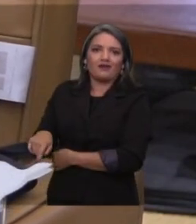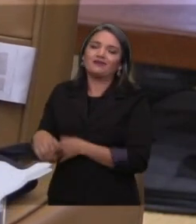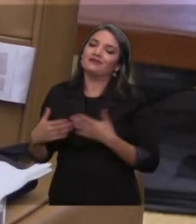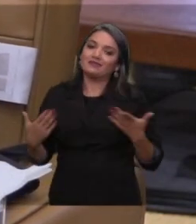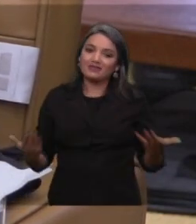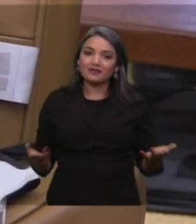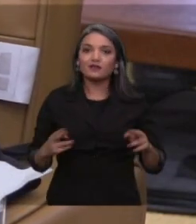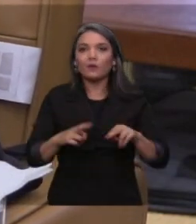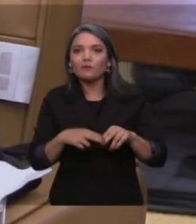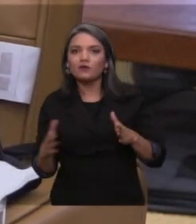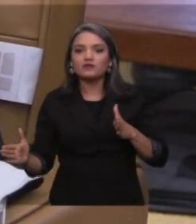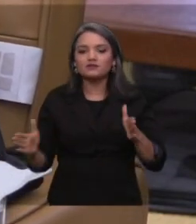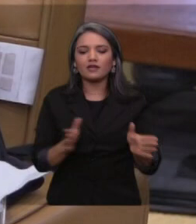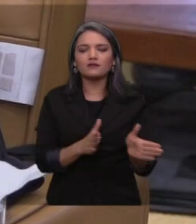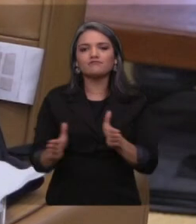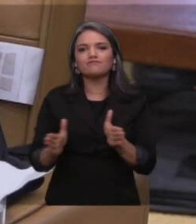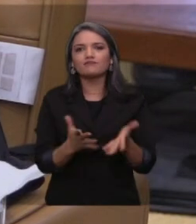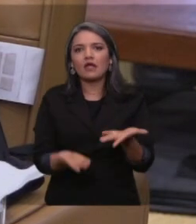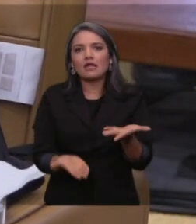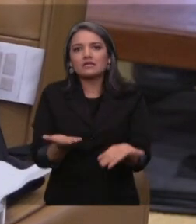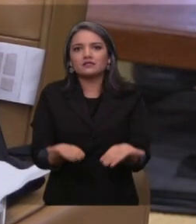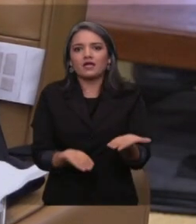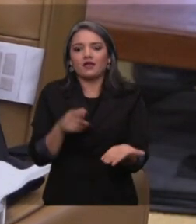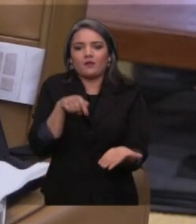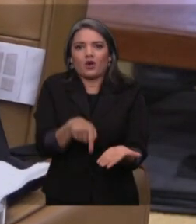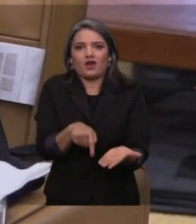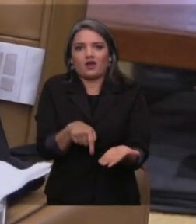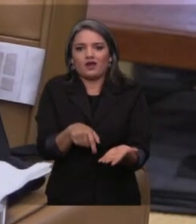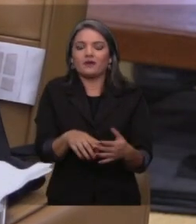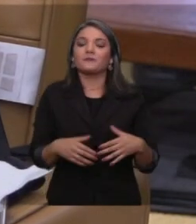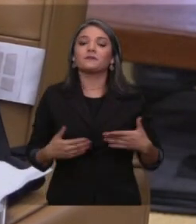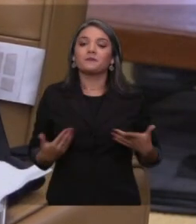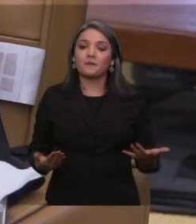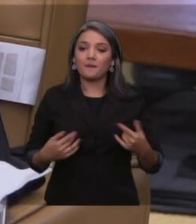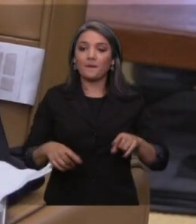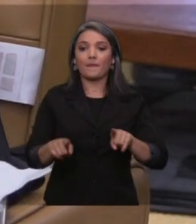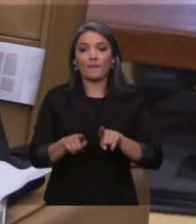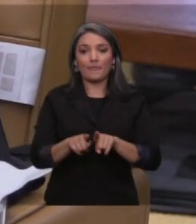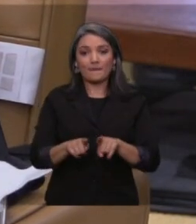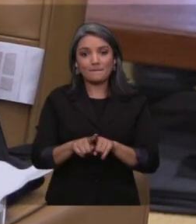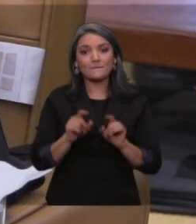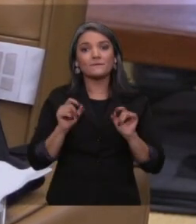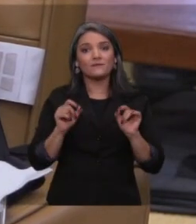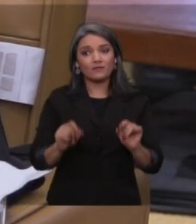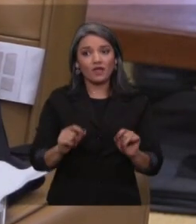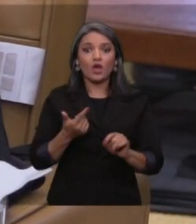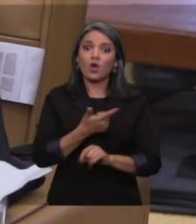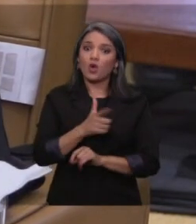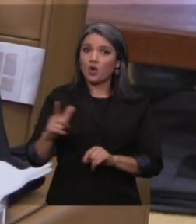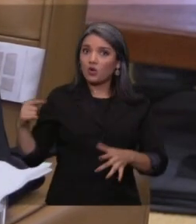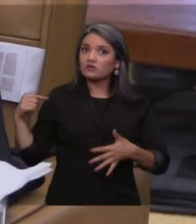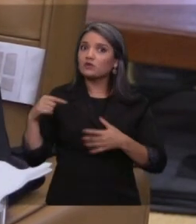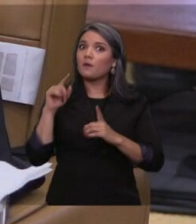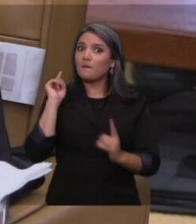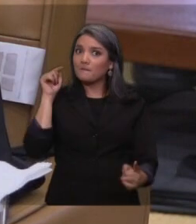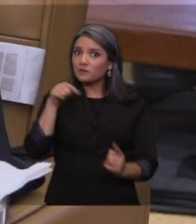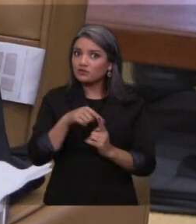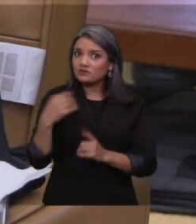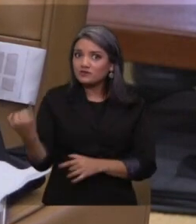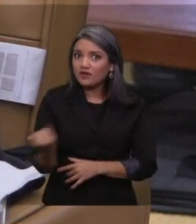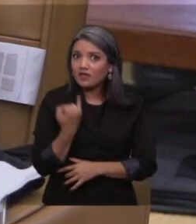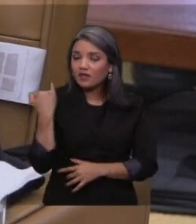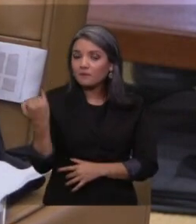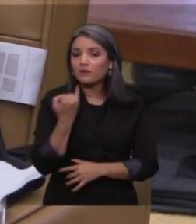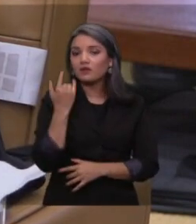desse estágio intermediário e também há razões metajurídicas relevantes para